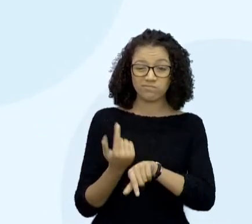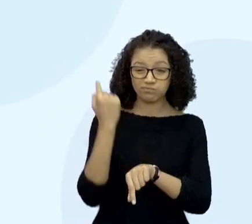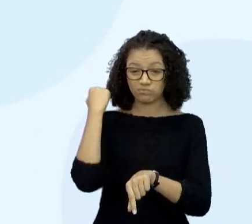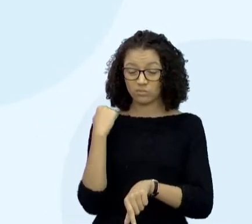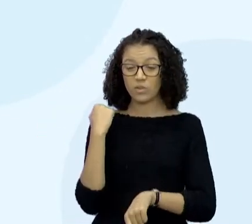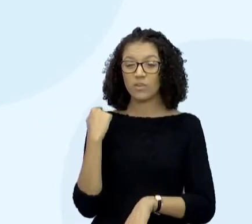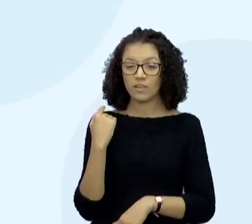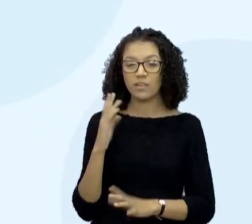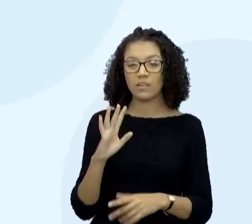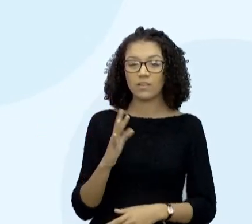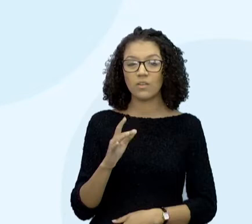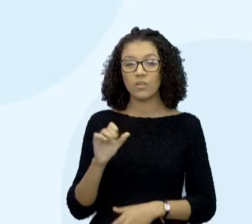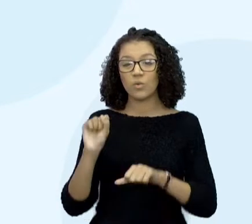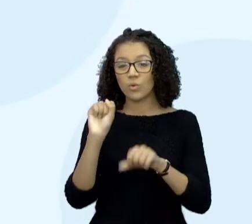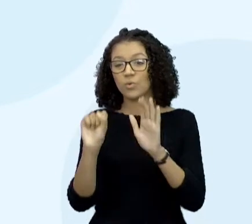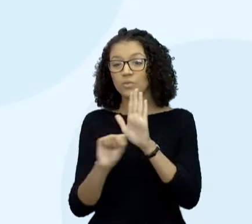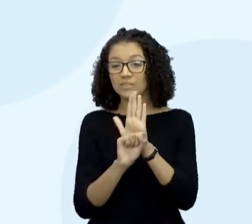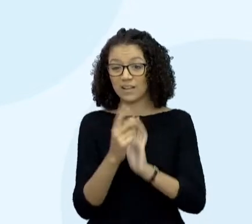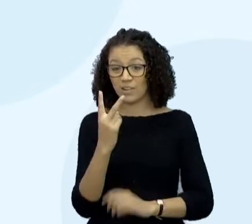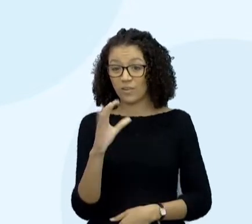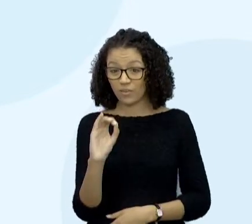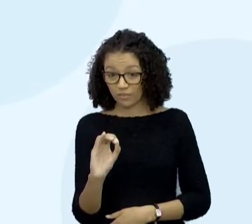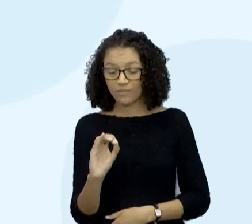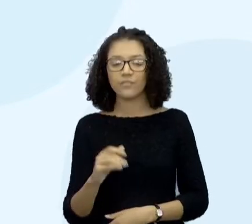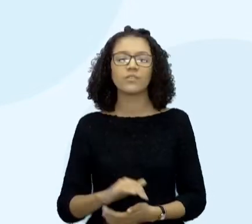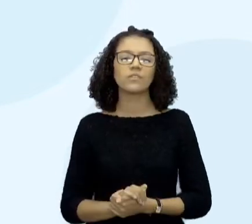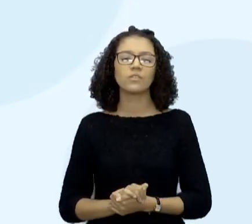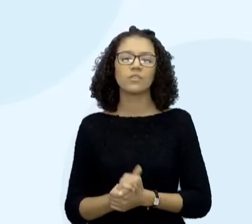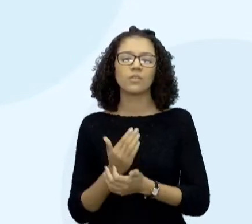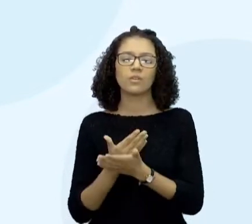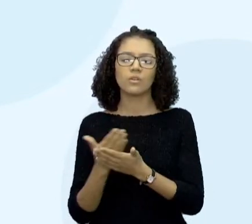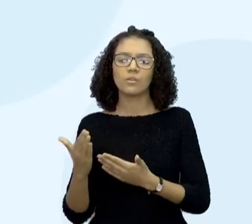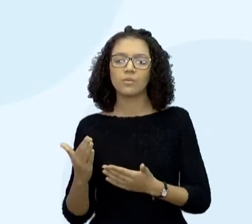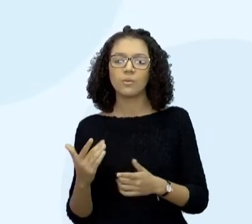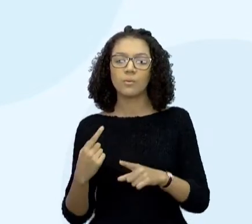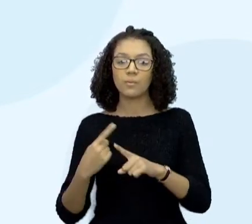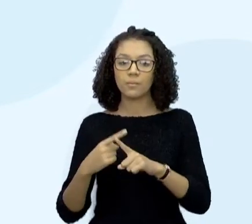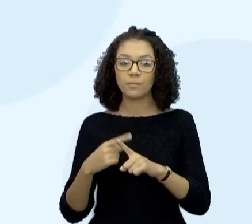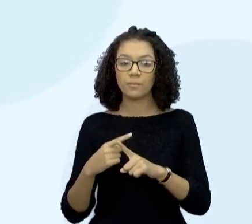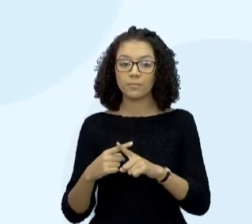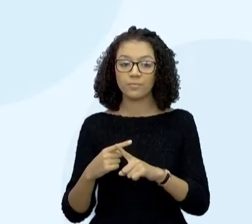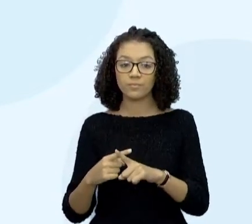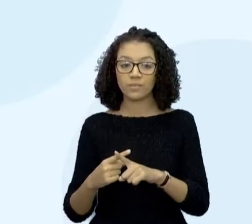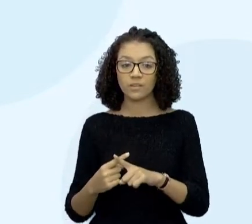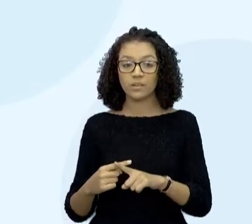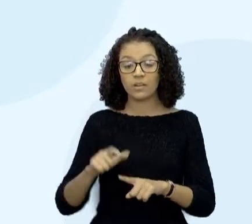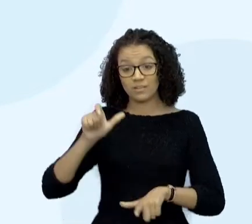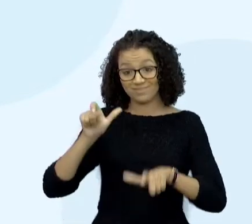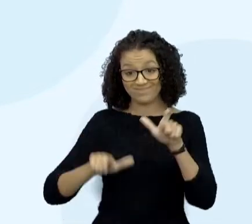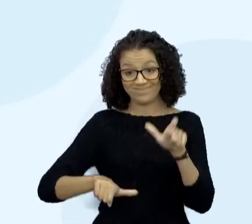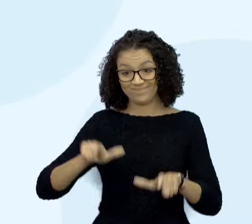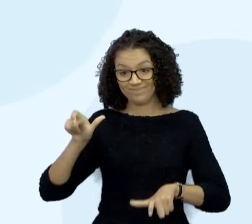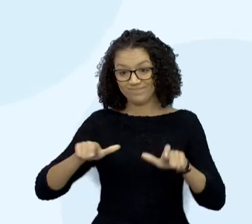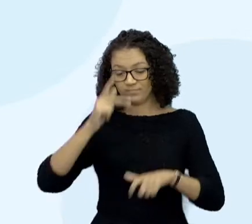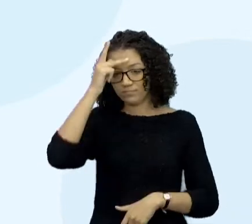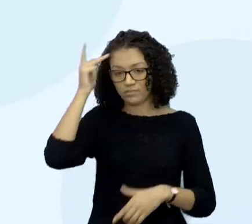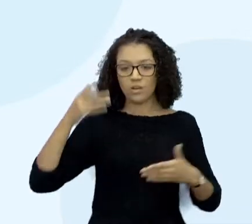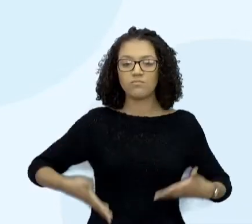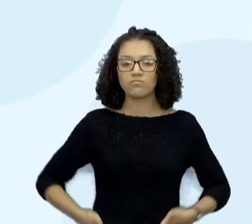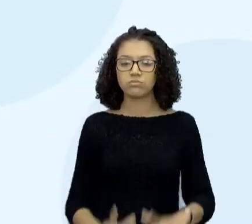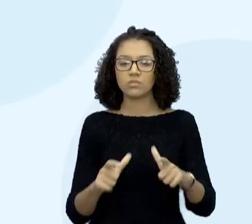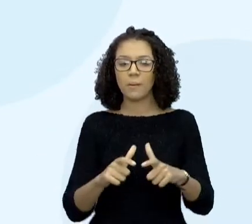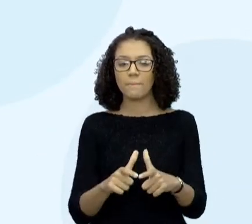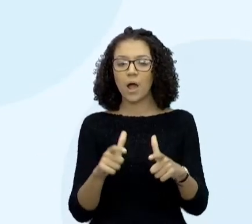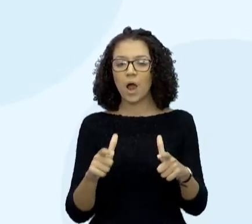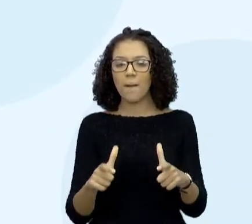A teoria da transição demográfica foi formulada à luz da relação entre o crescimento populacional e o